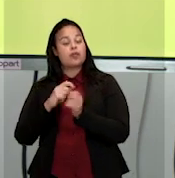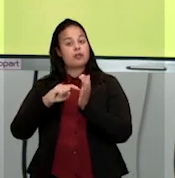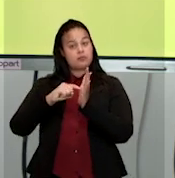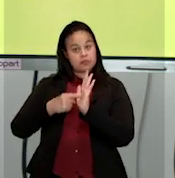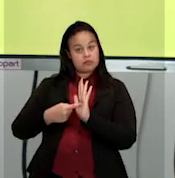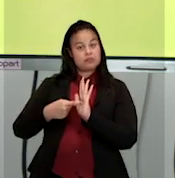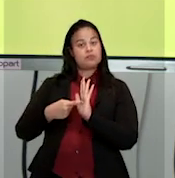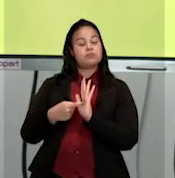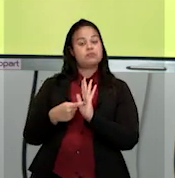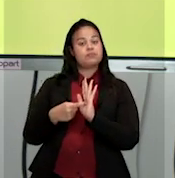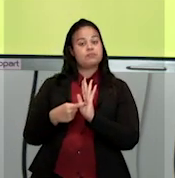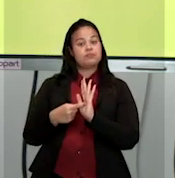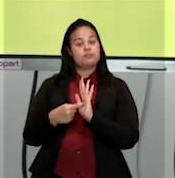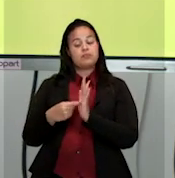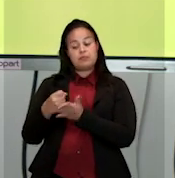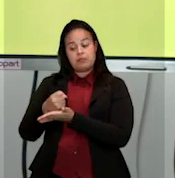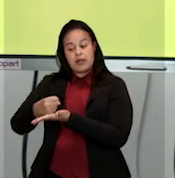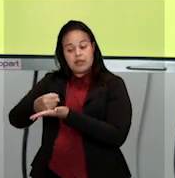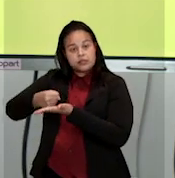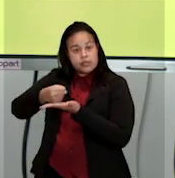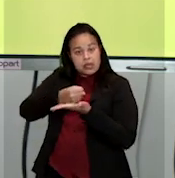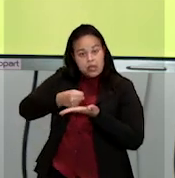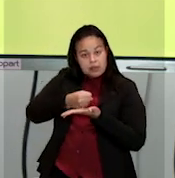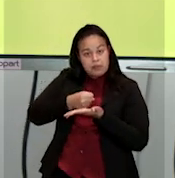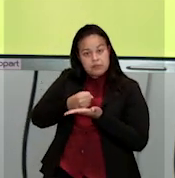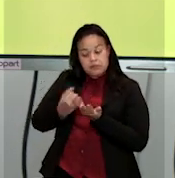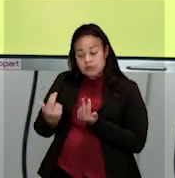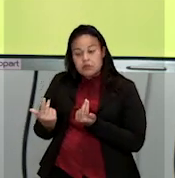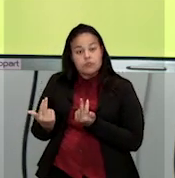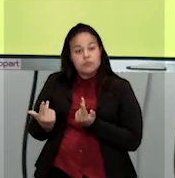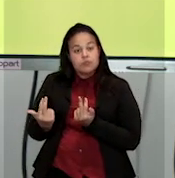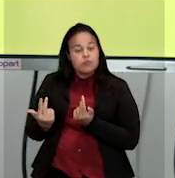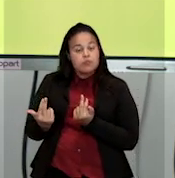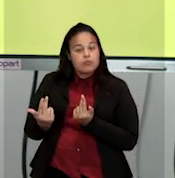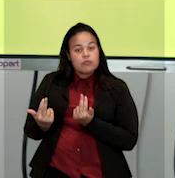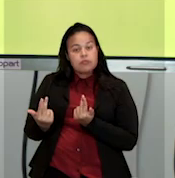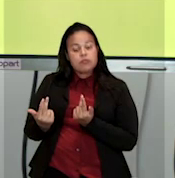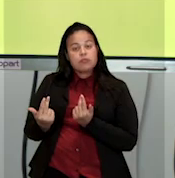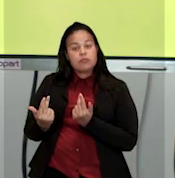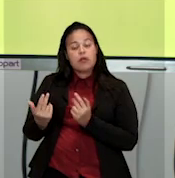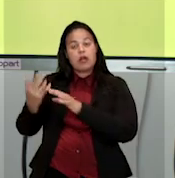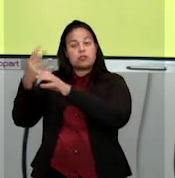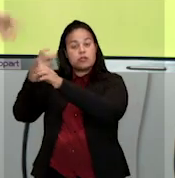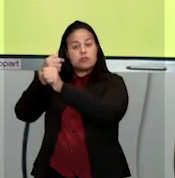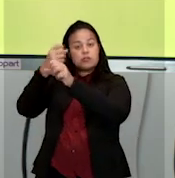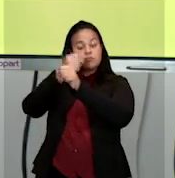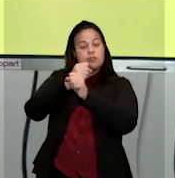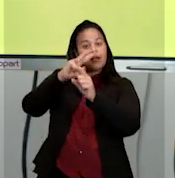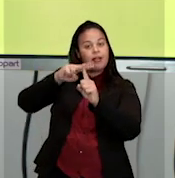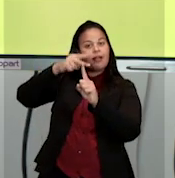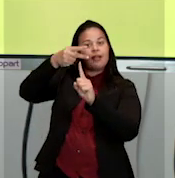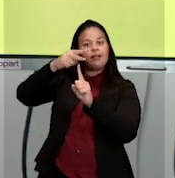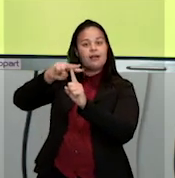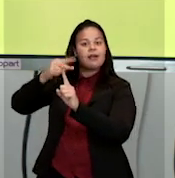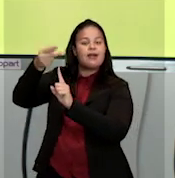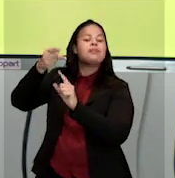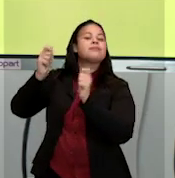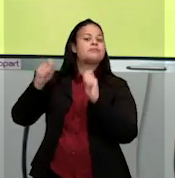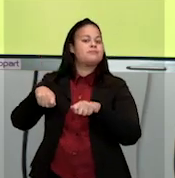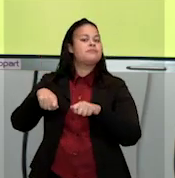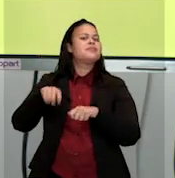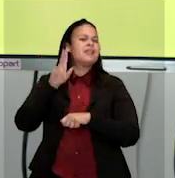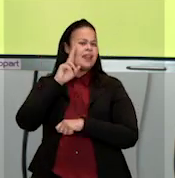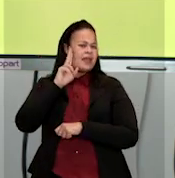multiplico duas bases iguais, basta eu somar os expoentes. Isso é uma propriedade que nós já vimos